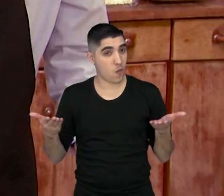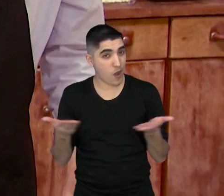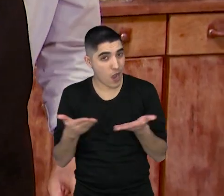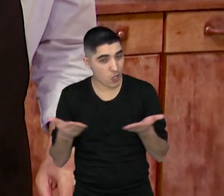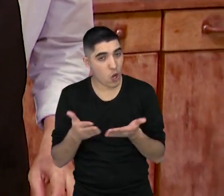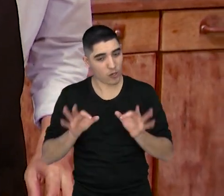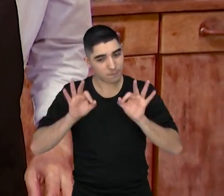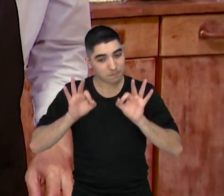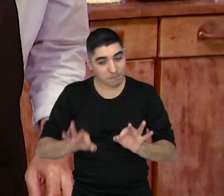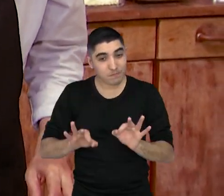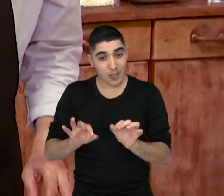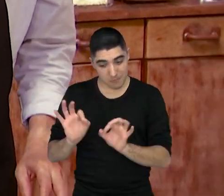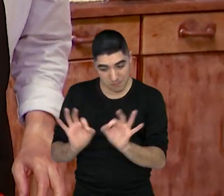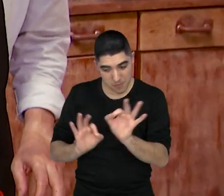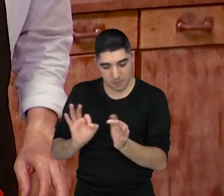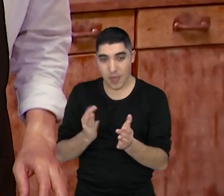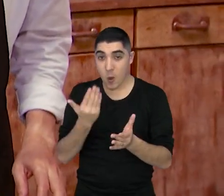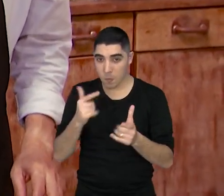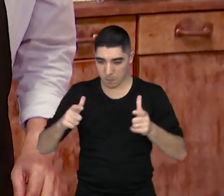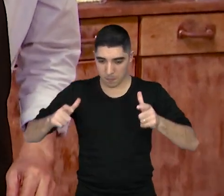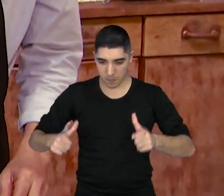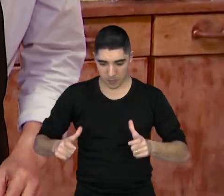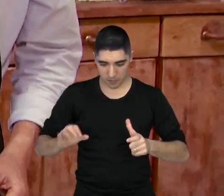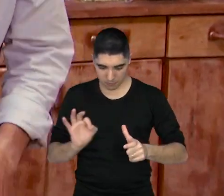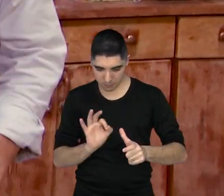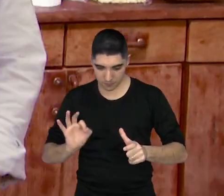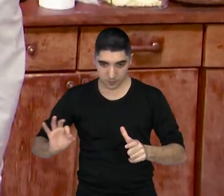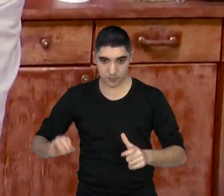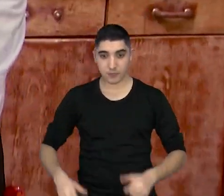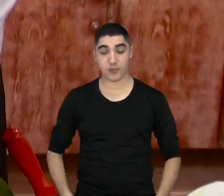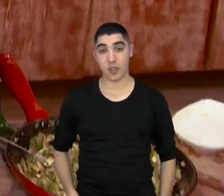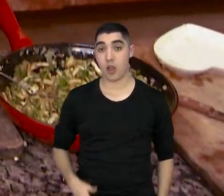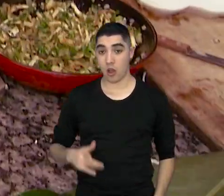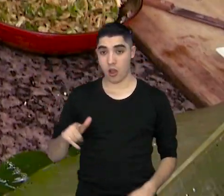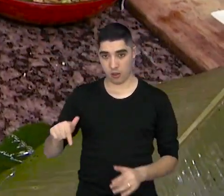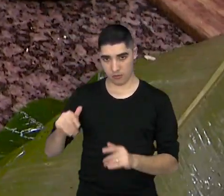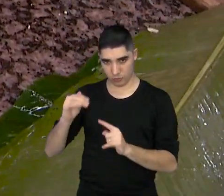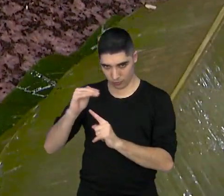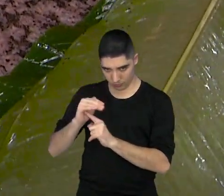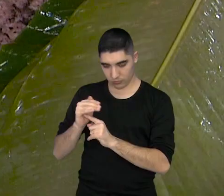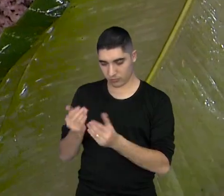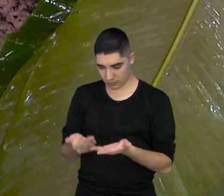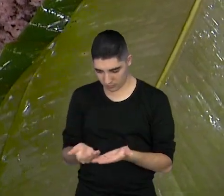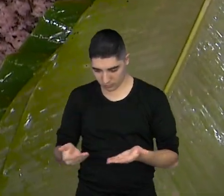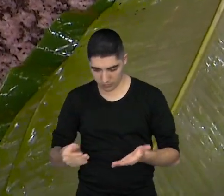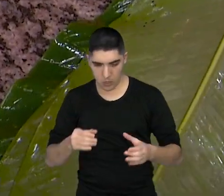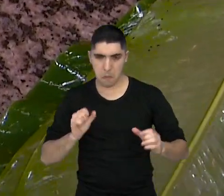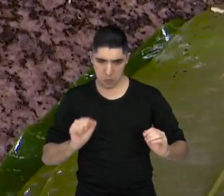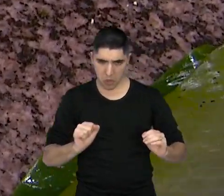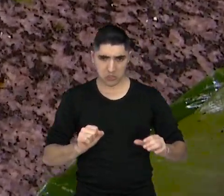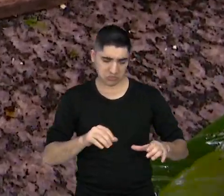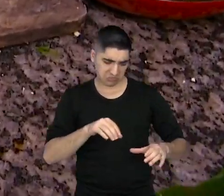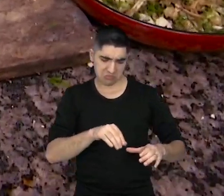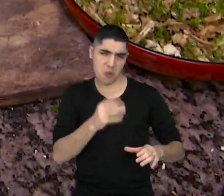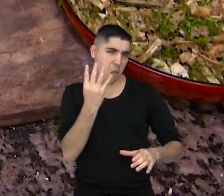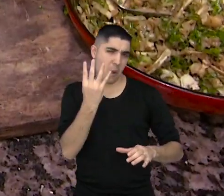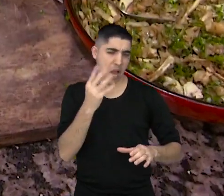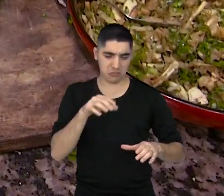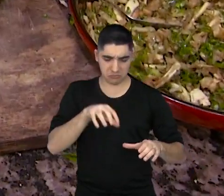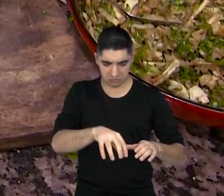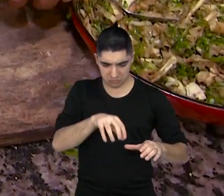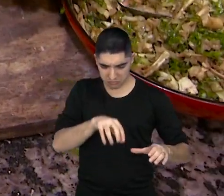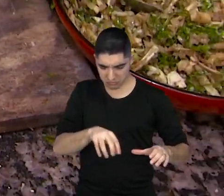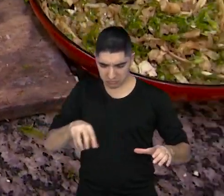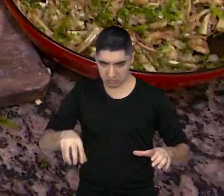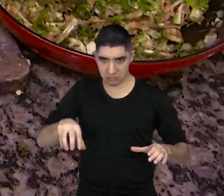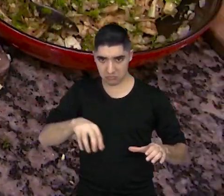E agora chegou a hora finalmente de montar o prato. Isso. Vamos lá, Carlos, como Então que é tá, essa? nós vamos pegar o shiitake, né? Podemos colocar aqui uns